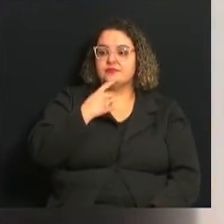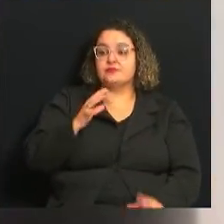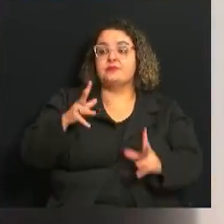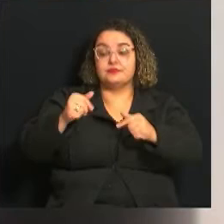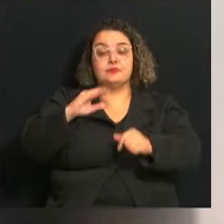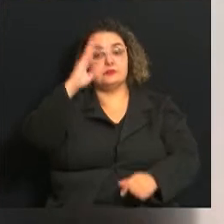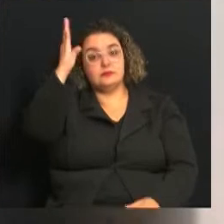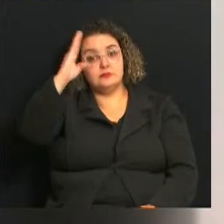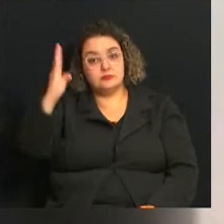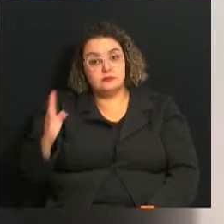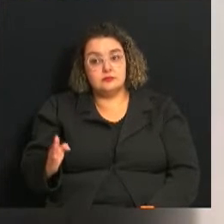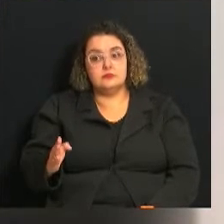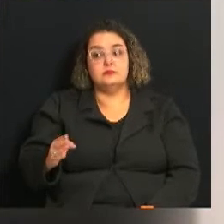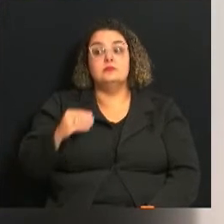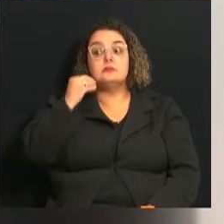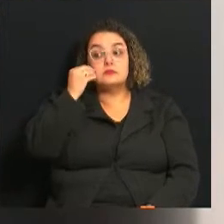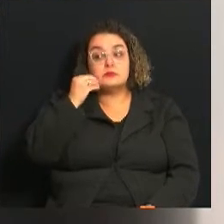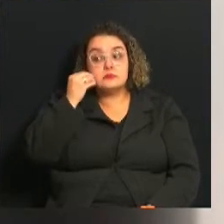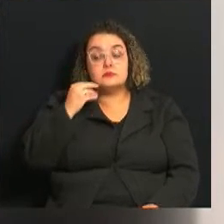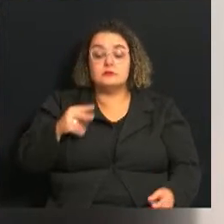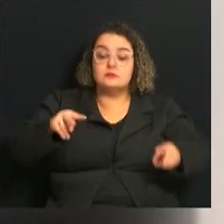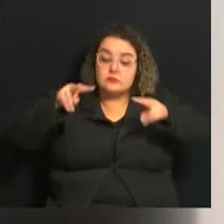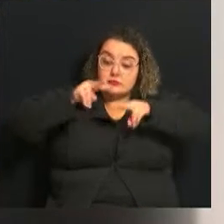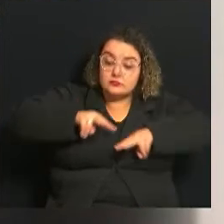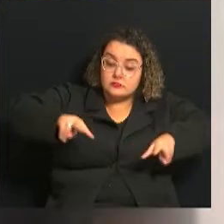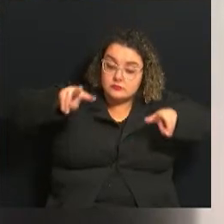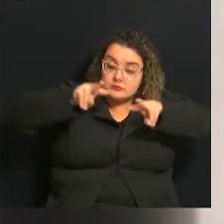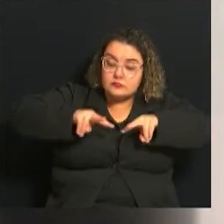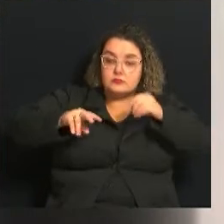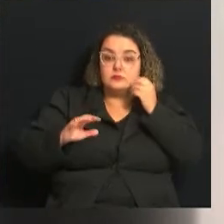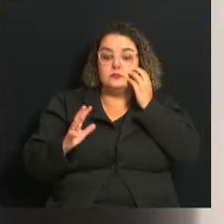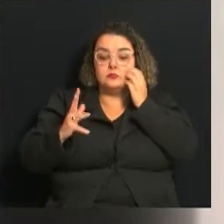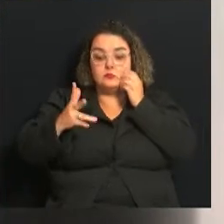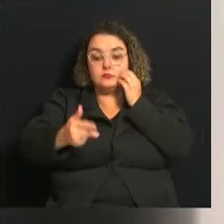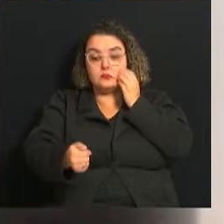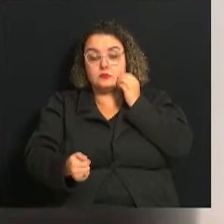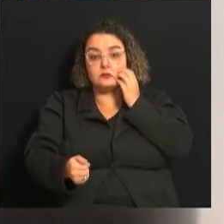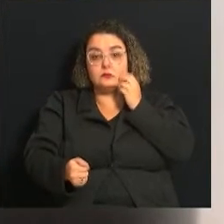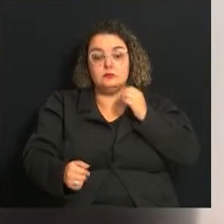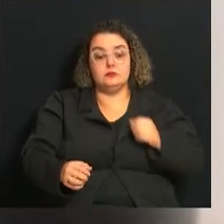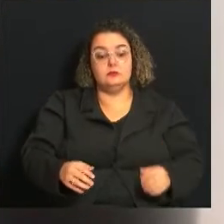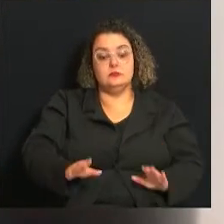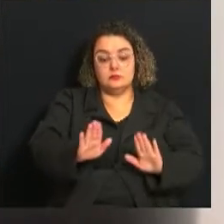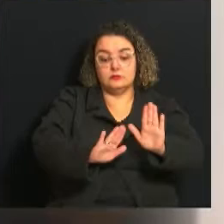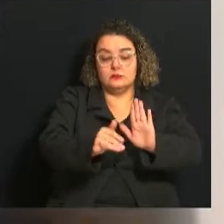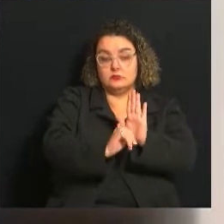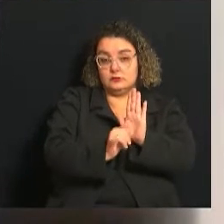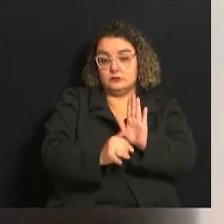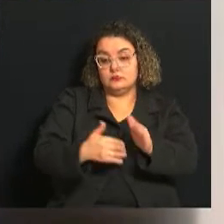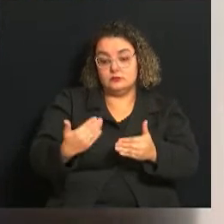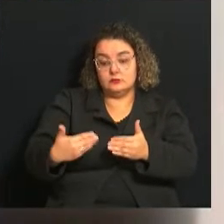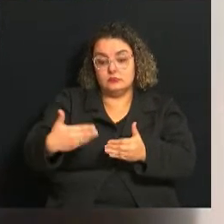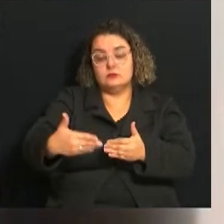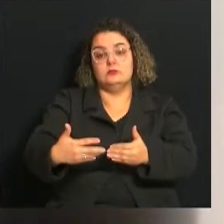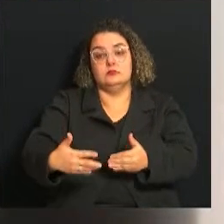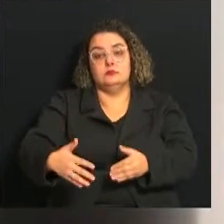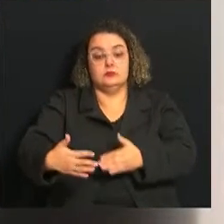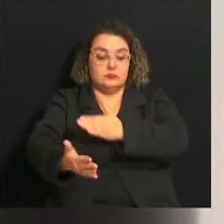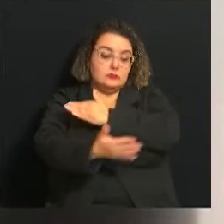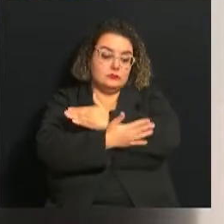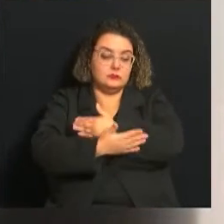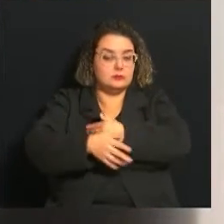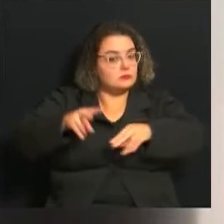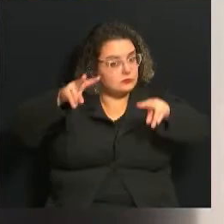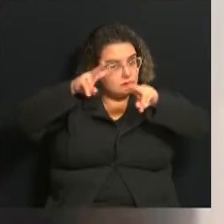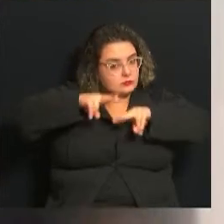traz experiências, parâmetros, né, das licitações que estão em andamento. Então, isso nos ajuda a ter um olhar crítico, mas